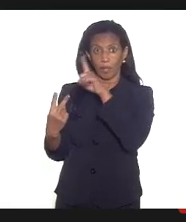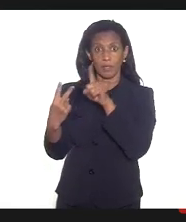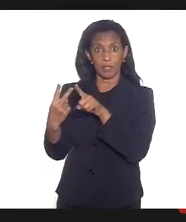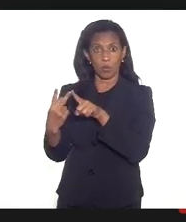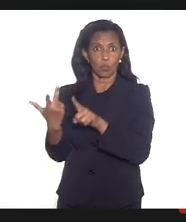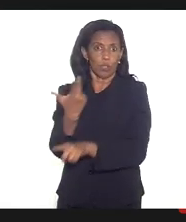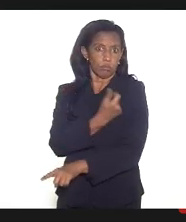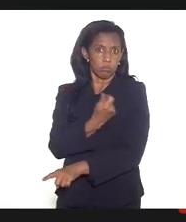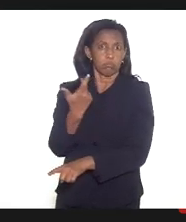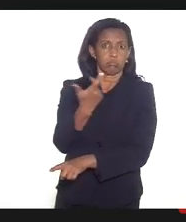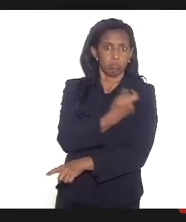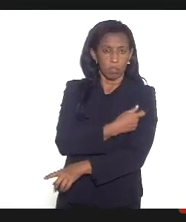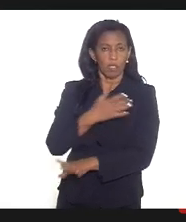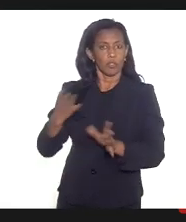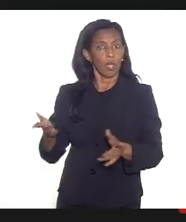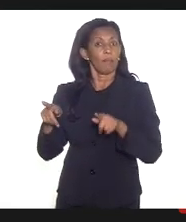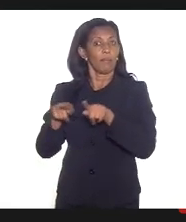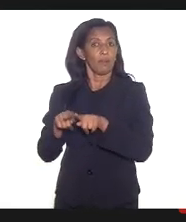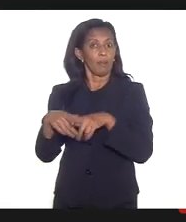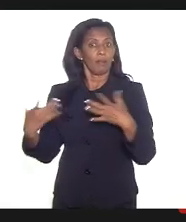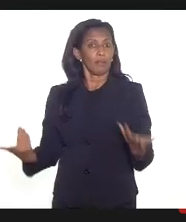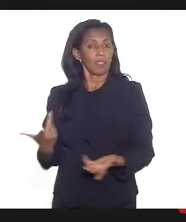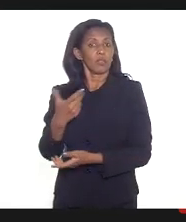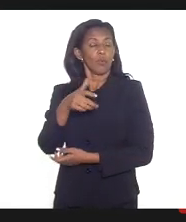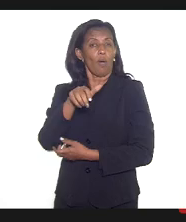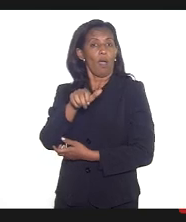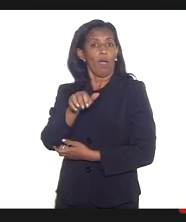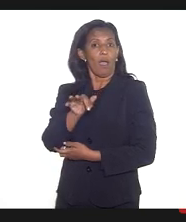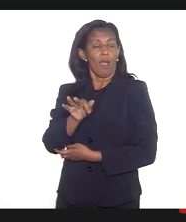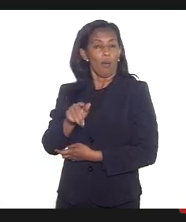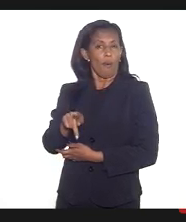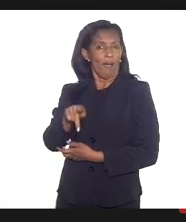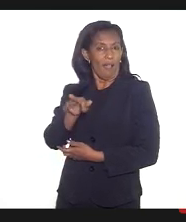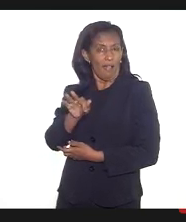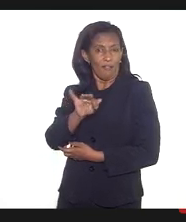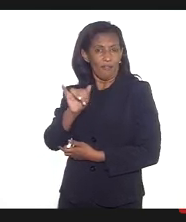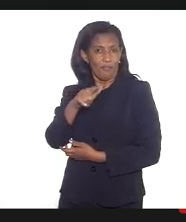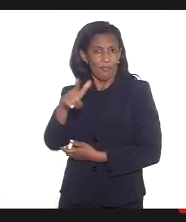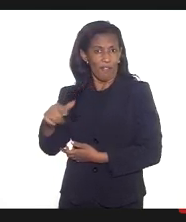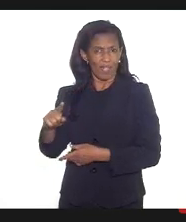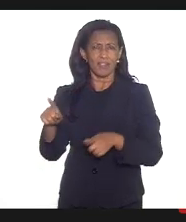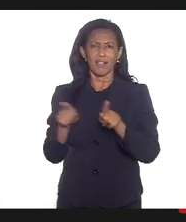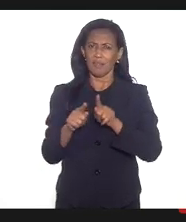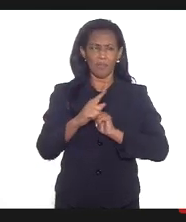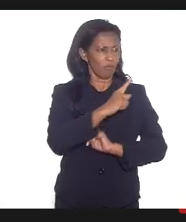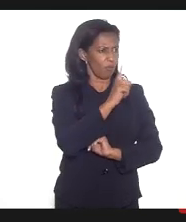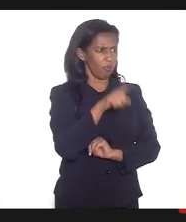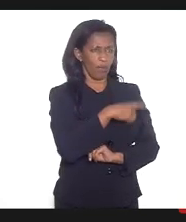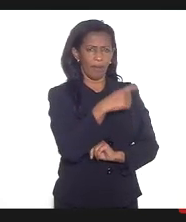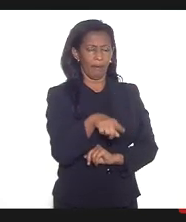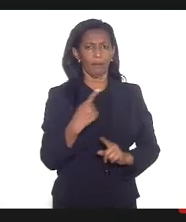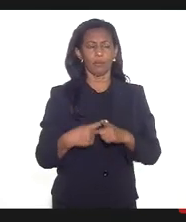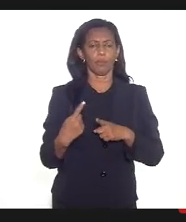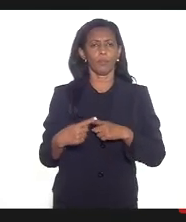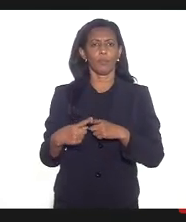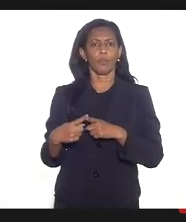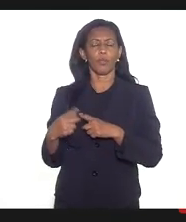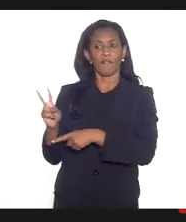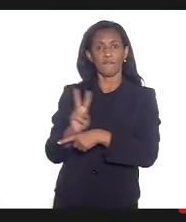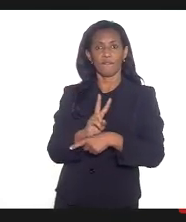porém até isso um vacina da fase mas até isso foi negado porque a nota técnica